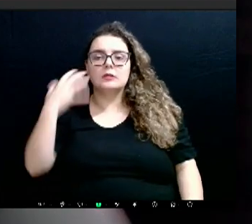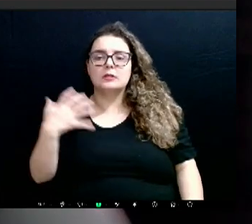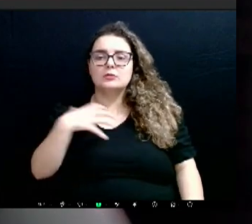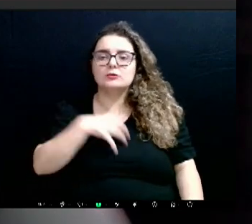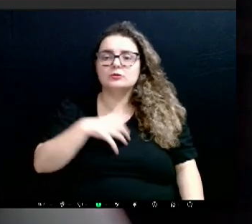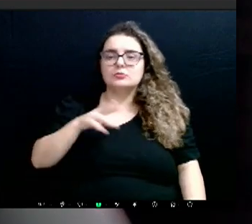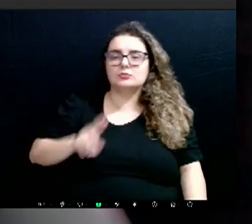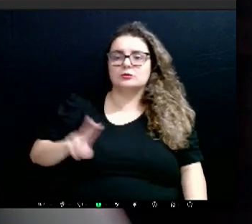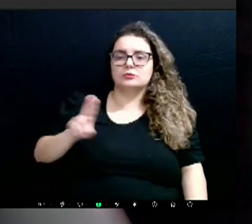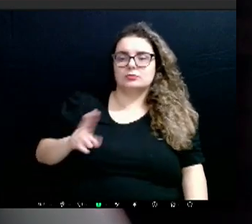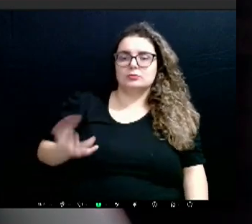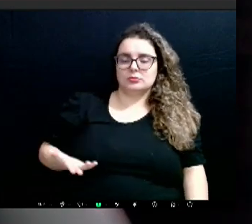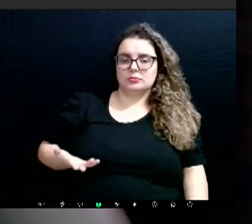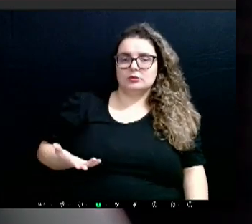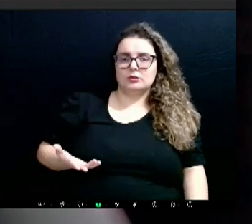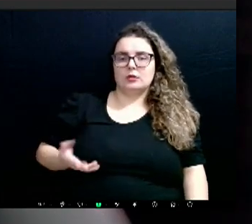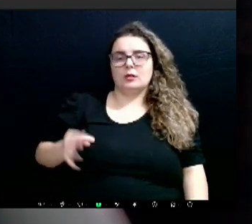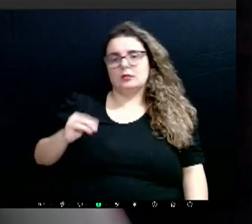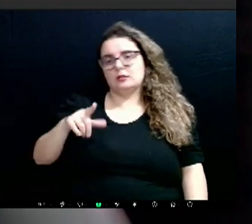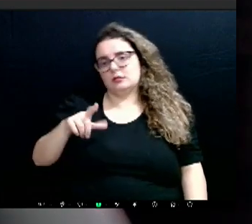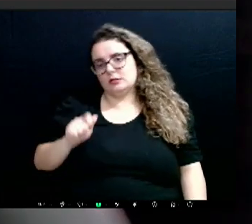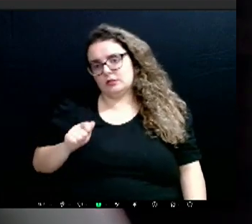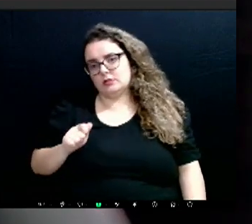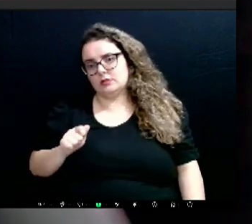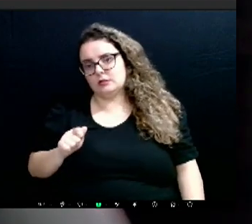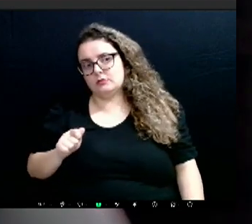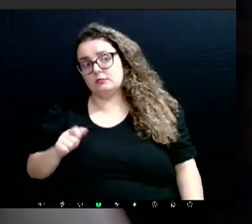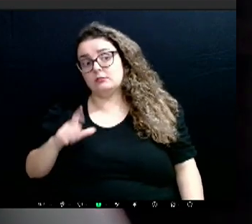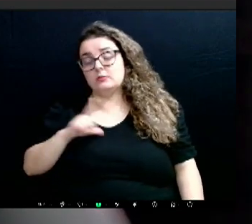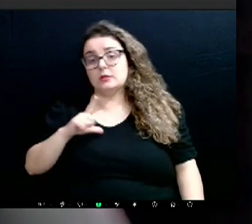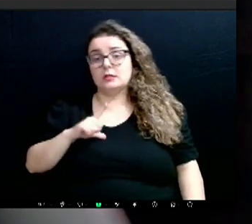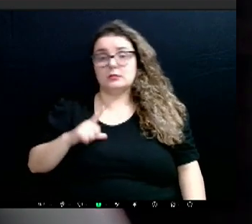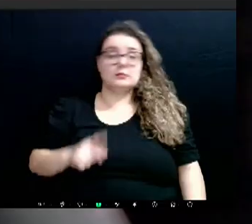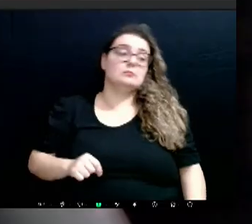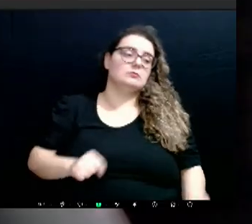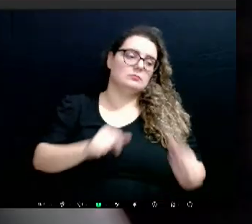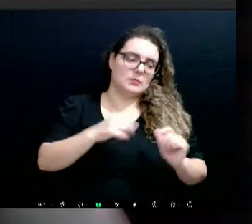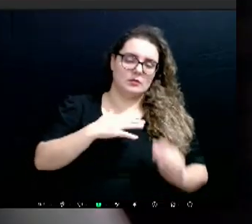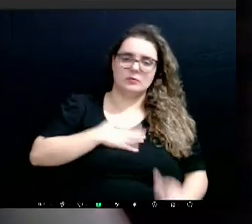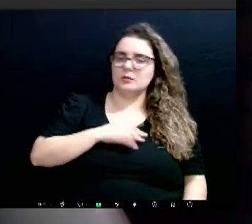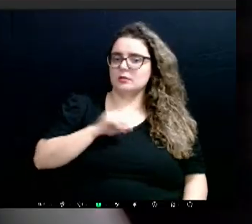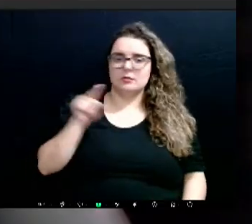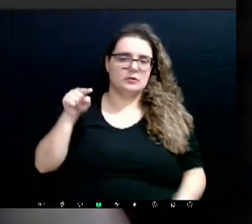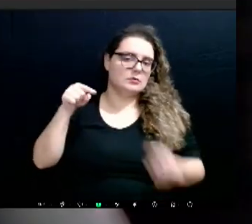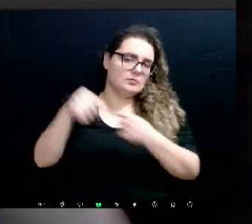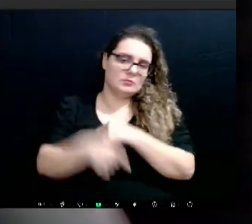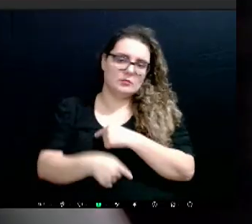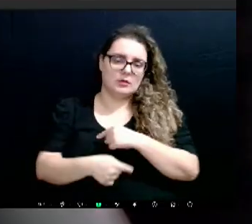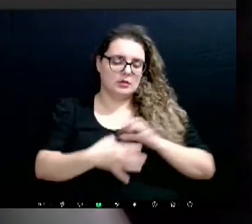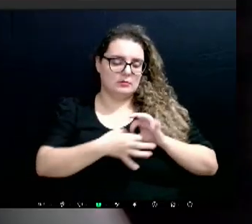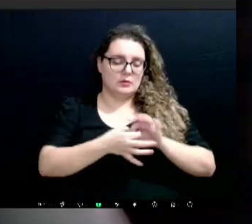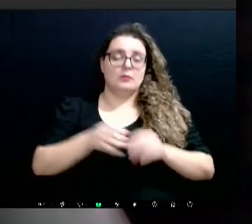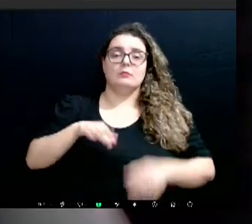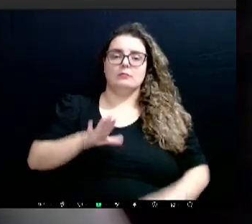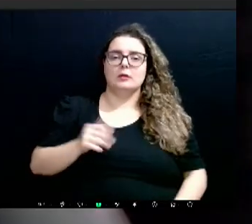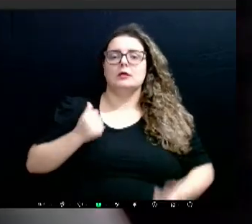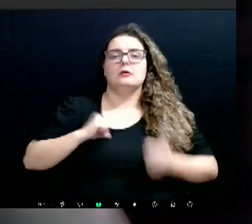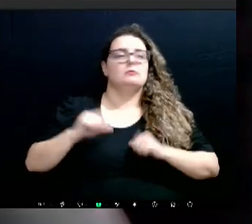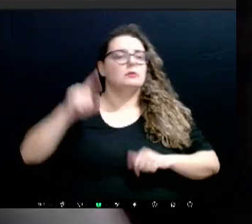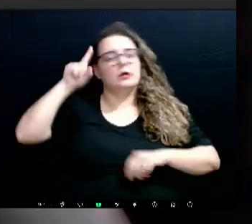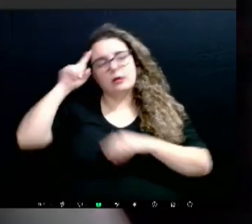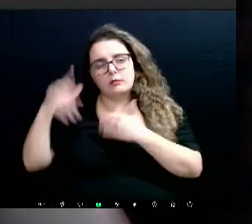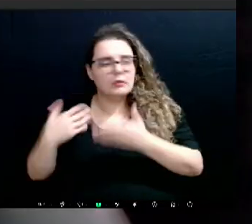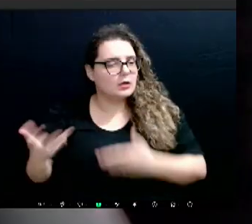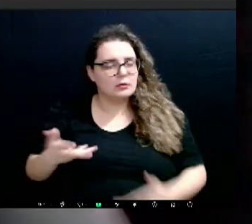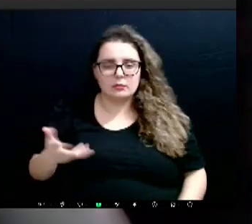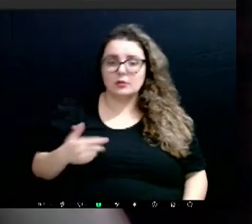para eu poder tê-la como a favor de mim. E não desencadeando ainda mais essa correria, essa coisa, nossa, eu tenho